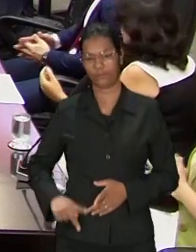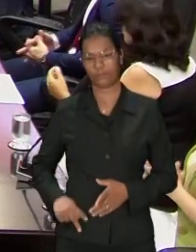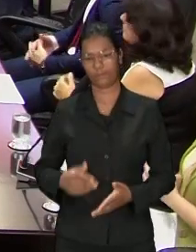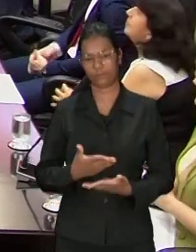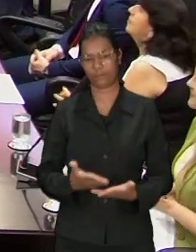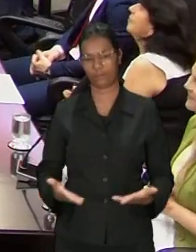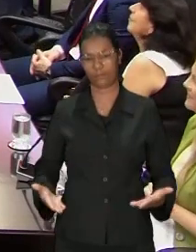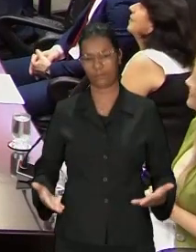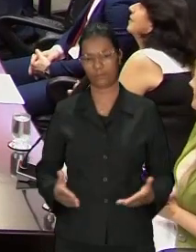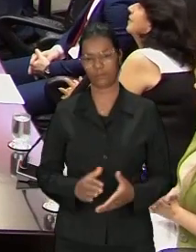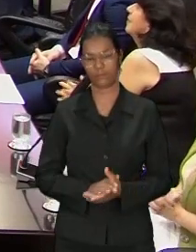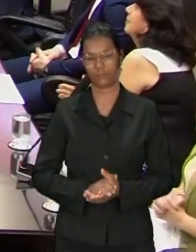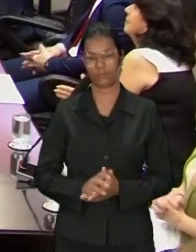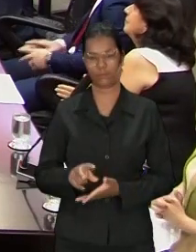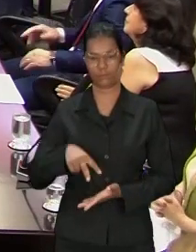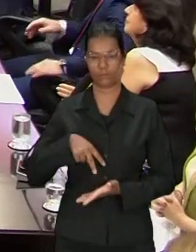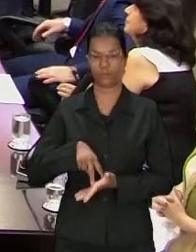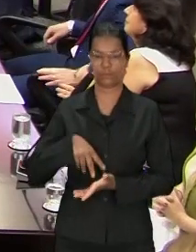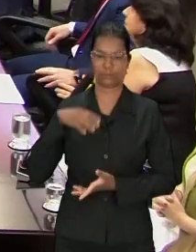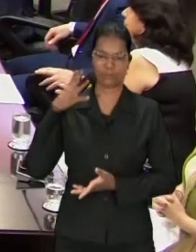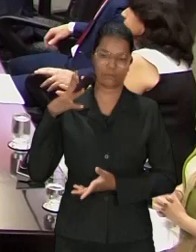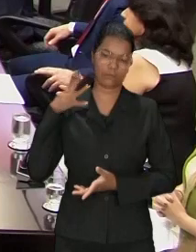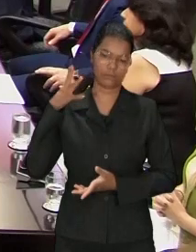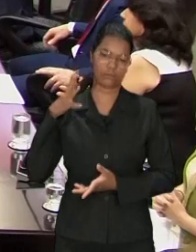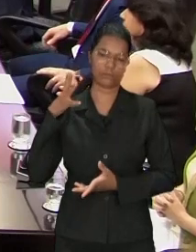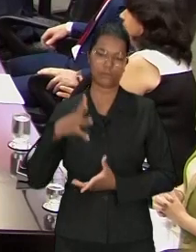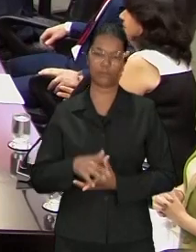para subir ao dispositivo de honra.